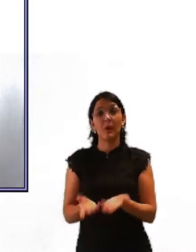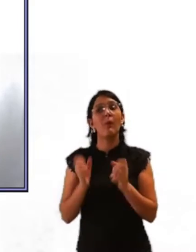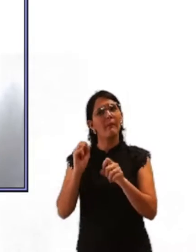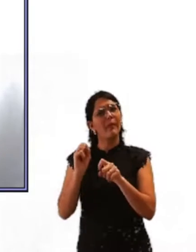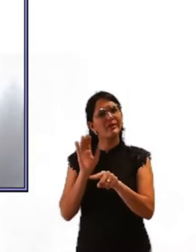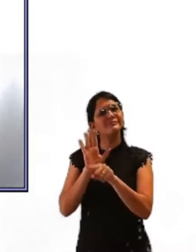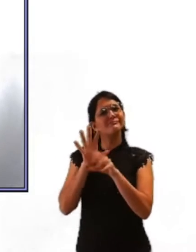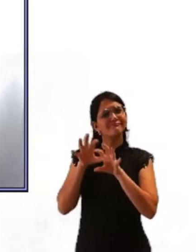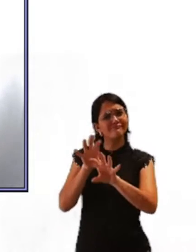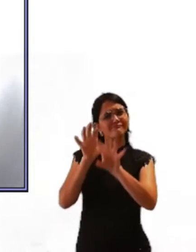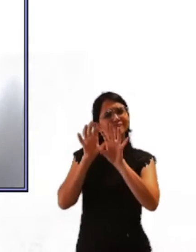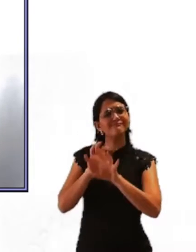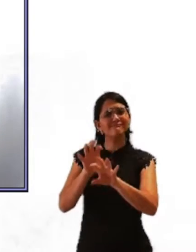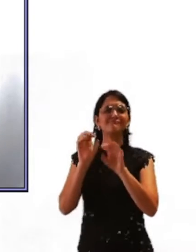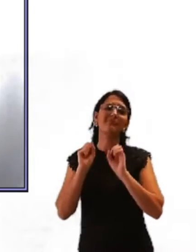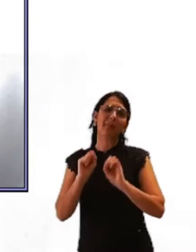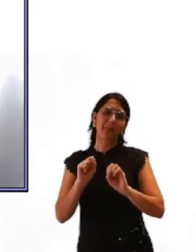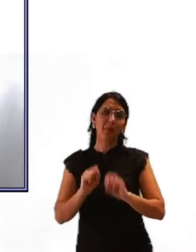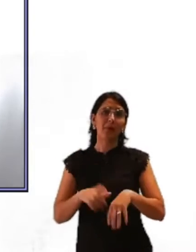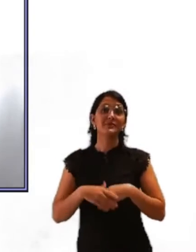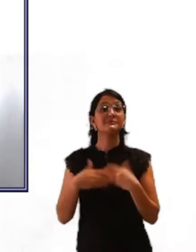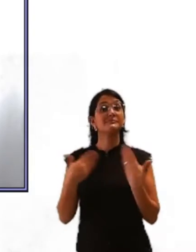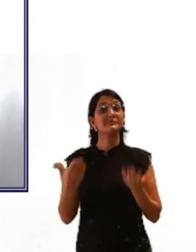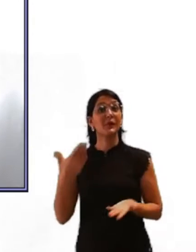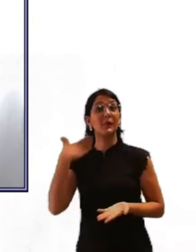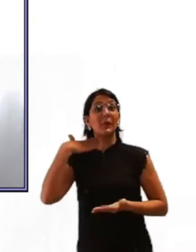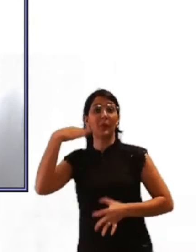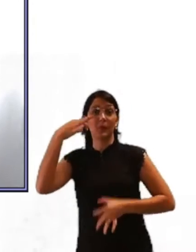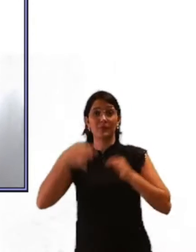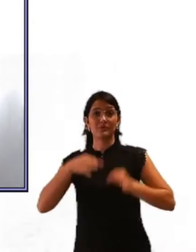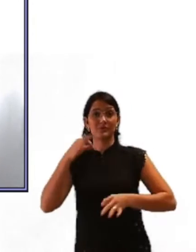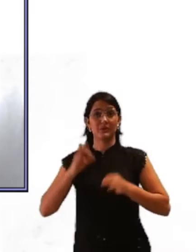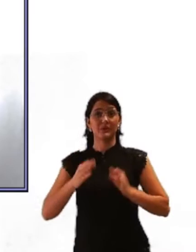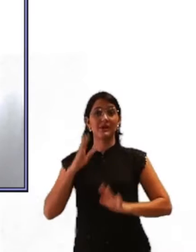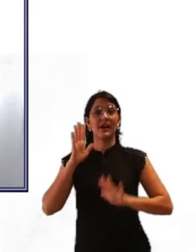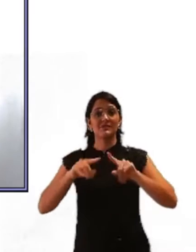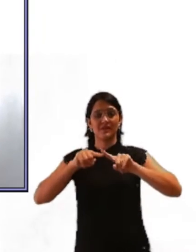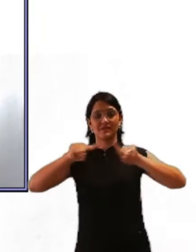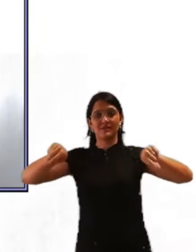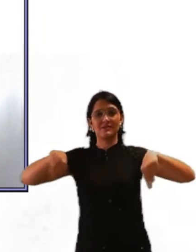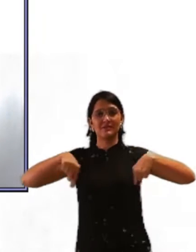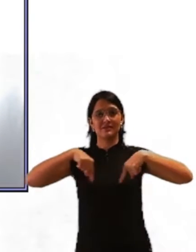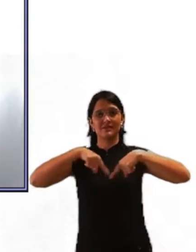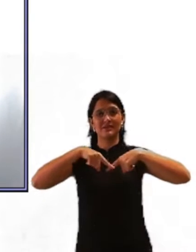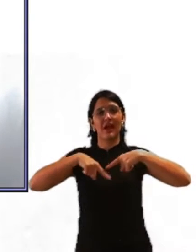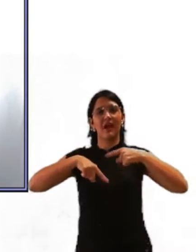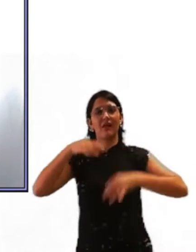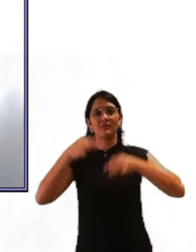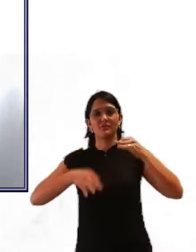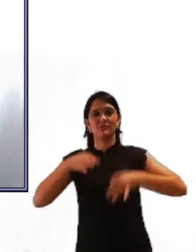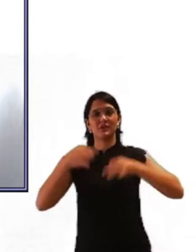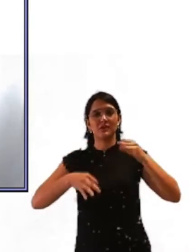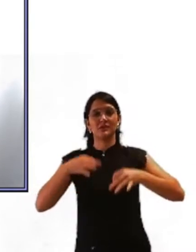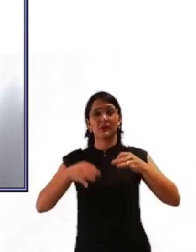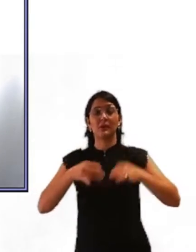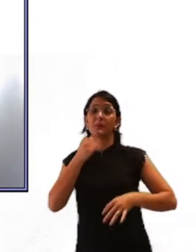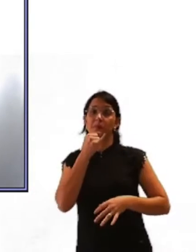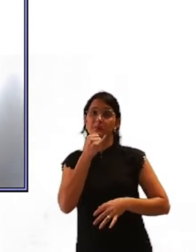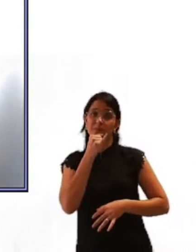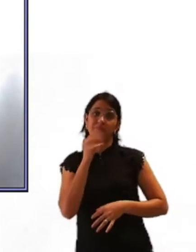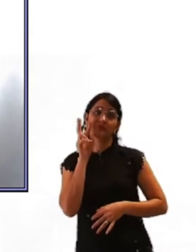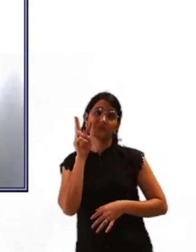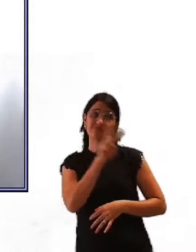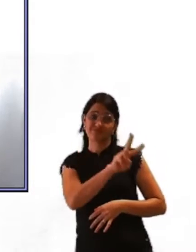um juiz que, e isso também em algumas salas de audiência, a gente vê, né, balinhas ali também nas salas de audiência. Por